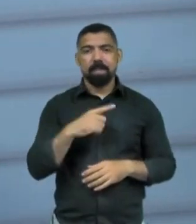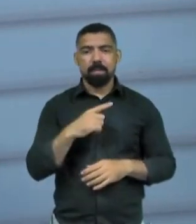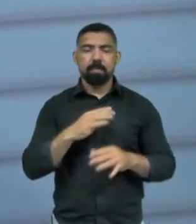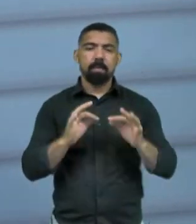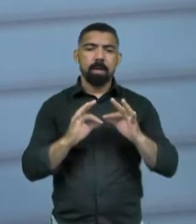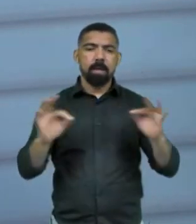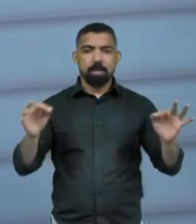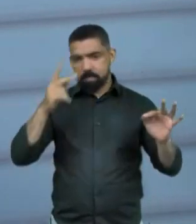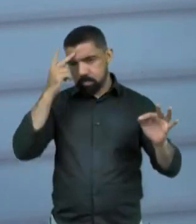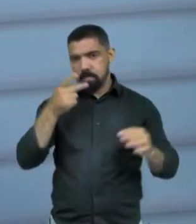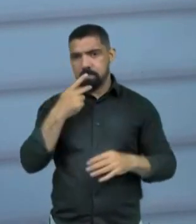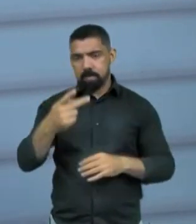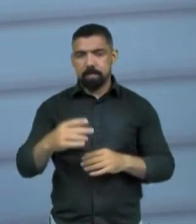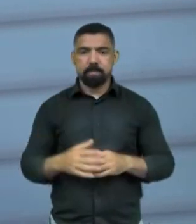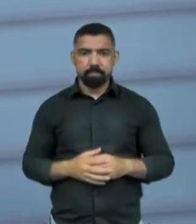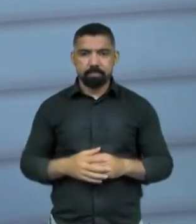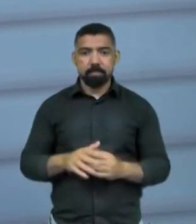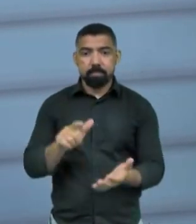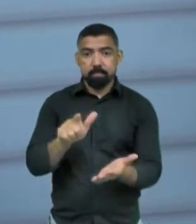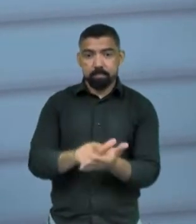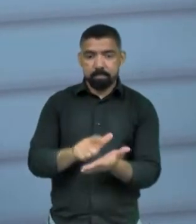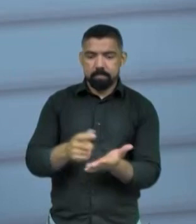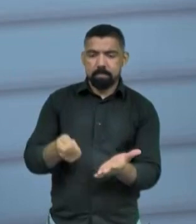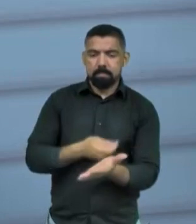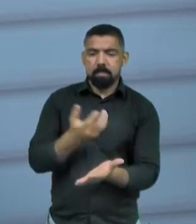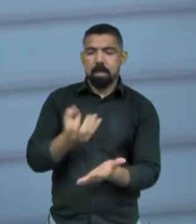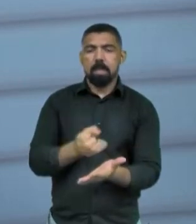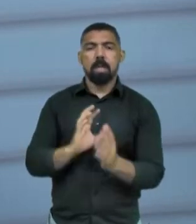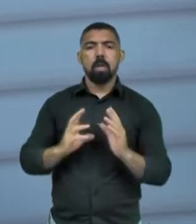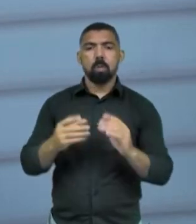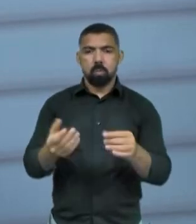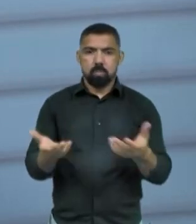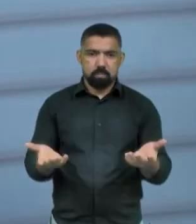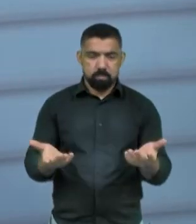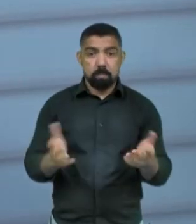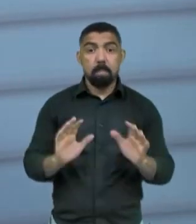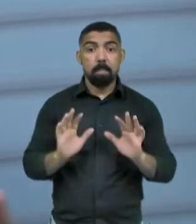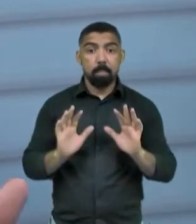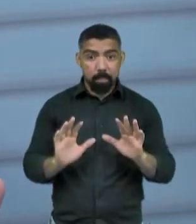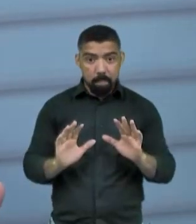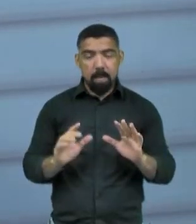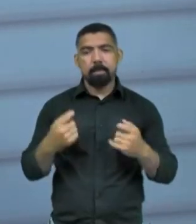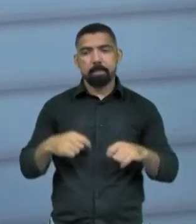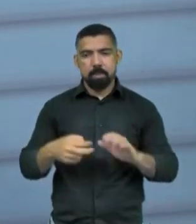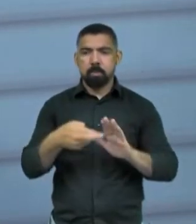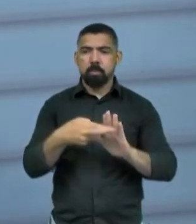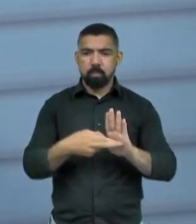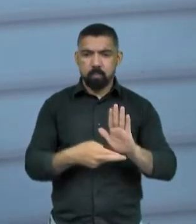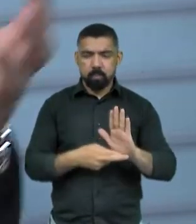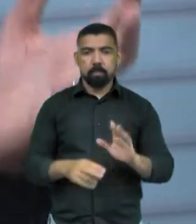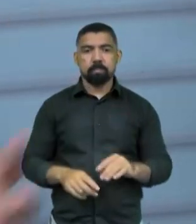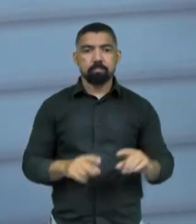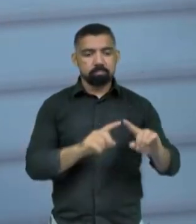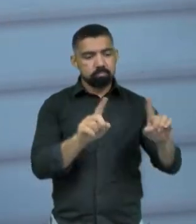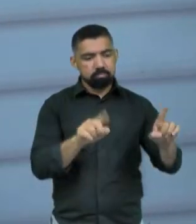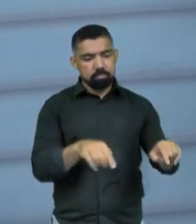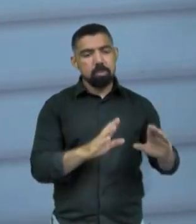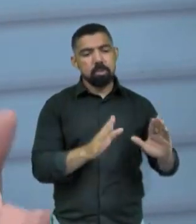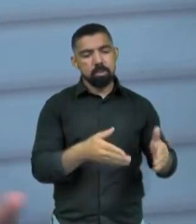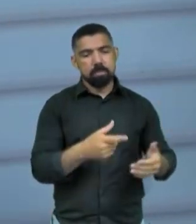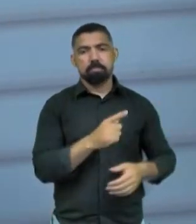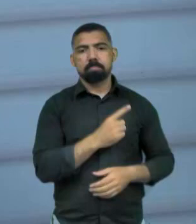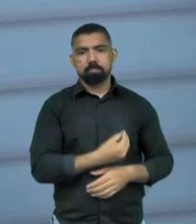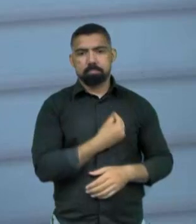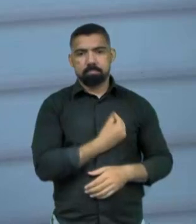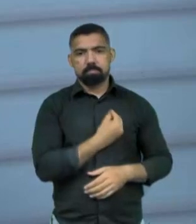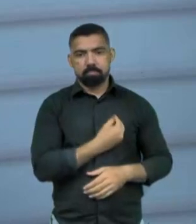muito aí, que papel aceita tudo. Papel aceita tudo. Certo? Então, vamos dizer, o plano hoje está desenvolvido, como você já mencionou, a gente já